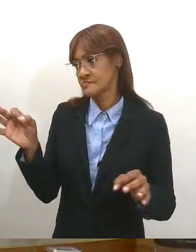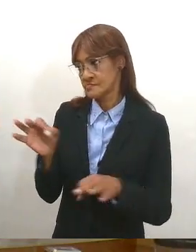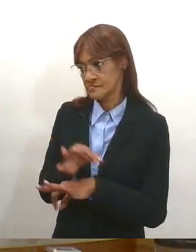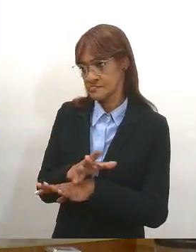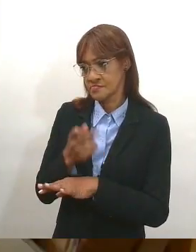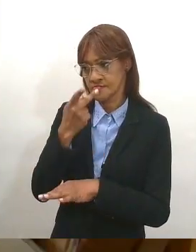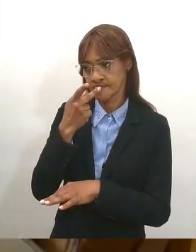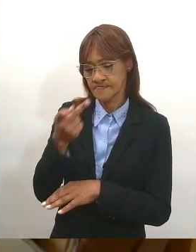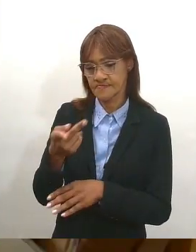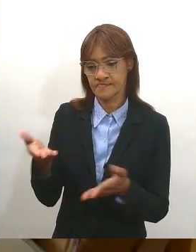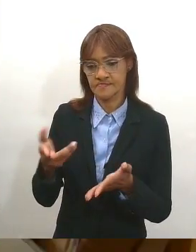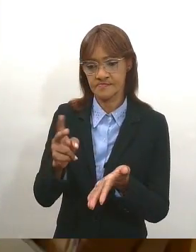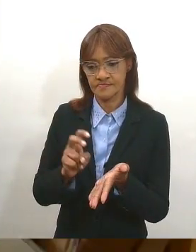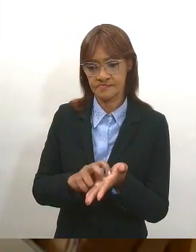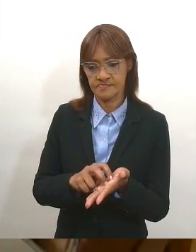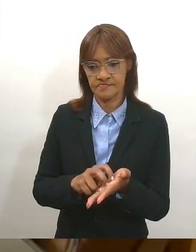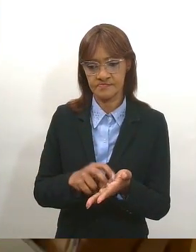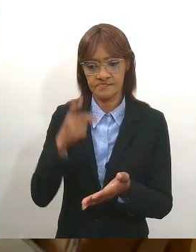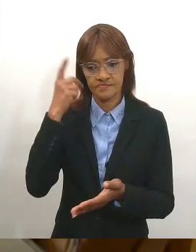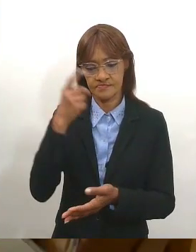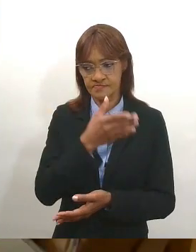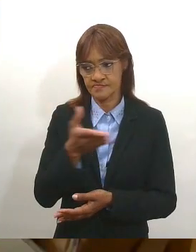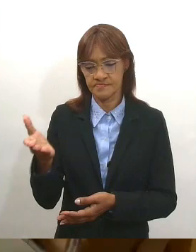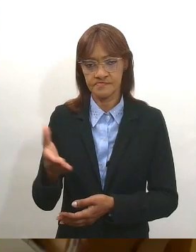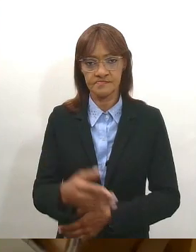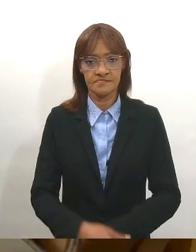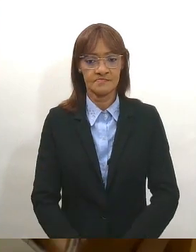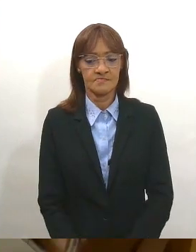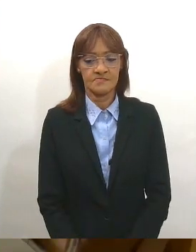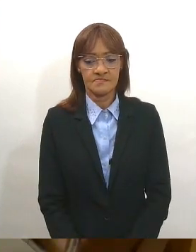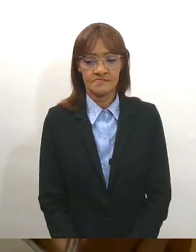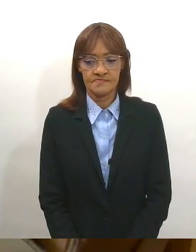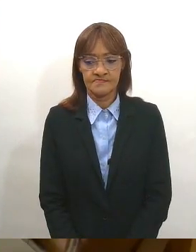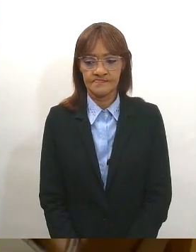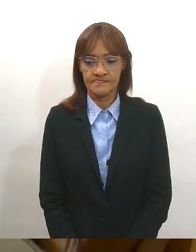deputadas. A palavra do deputado Paulo Júnior.